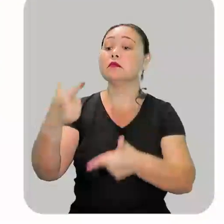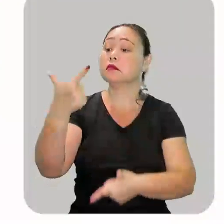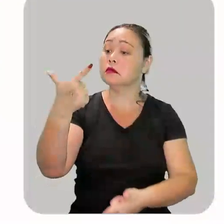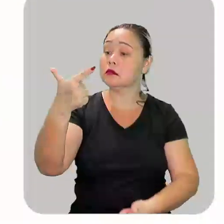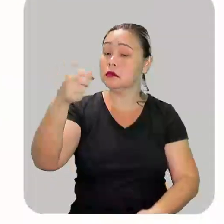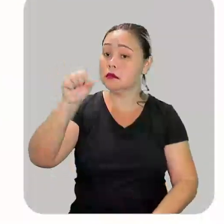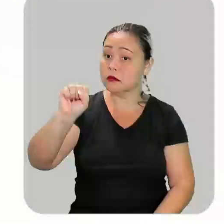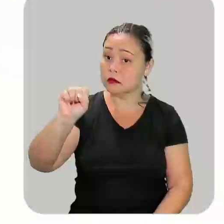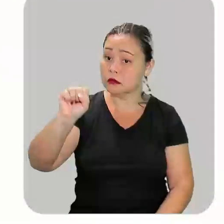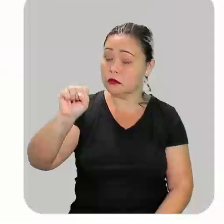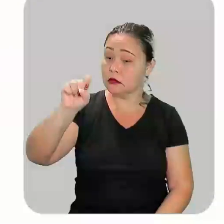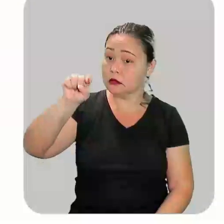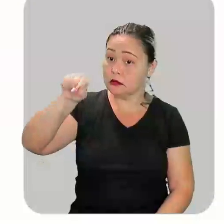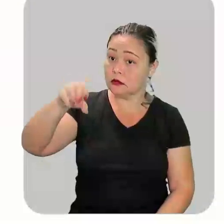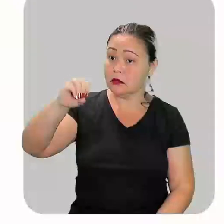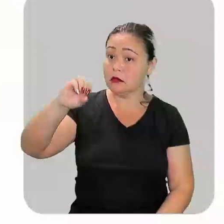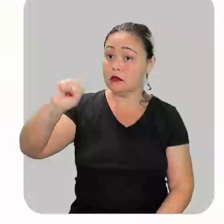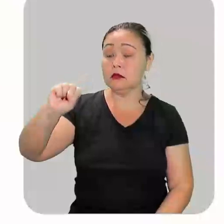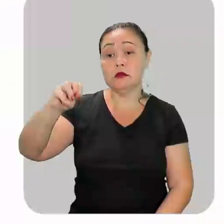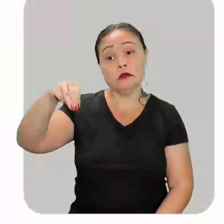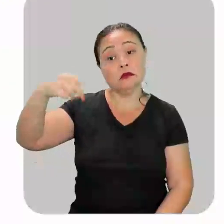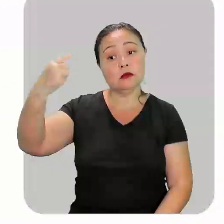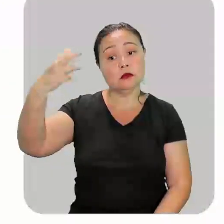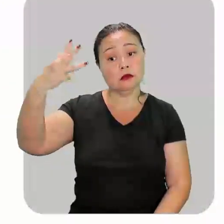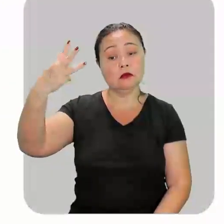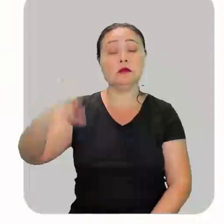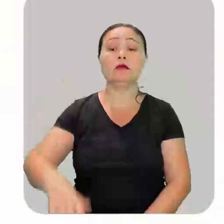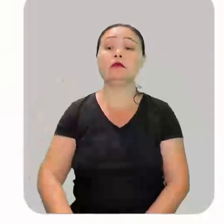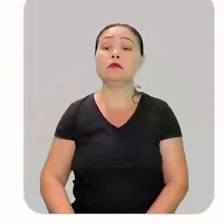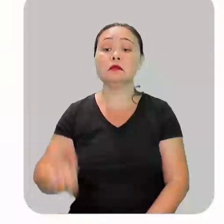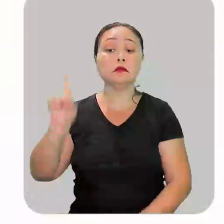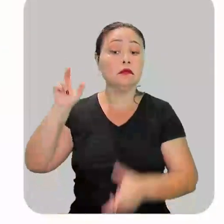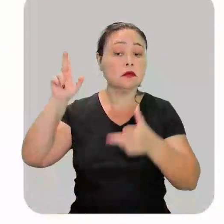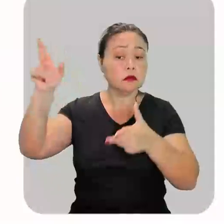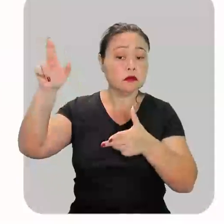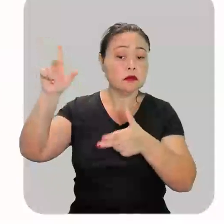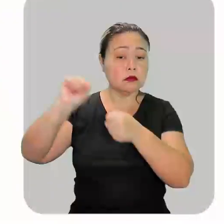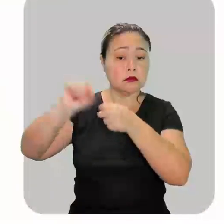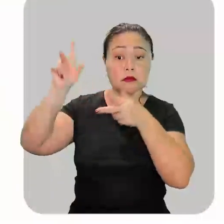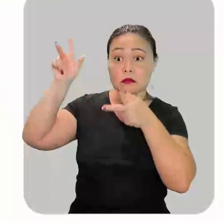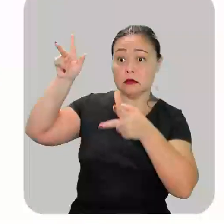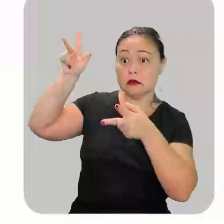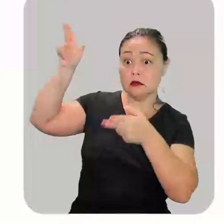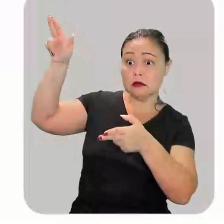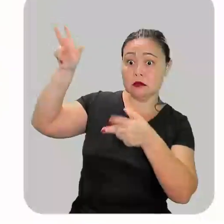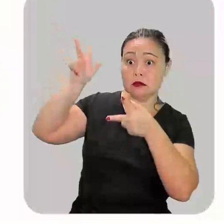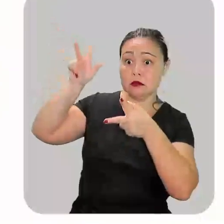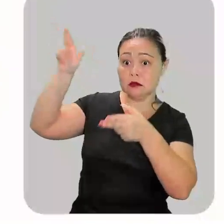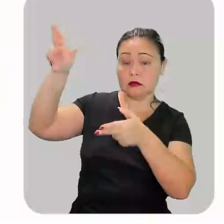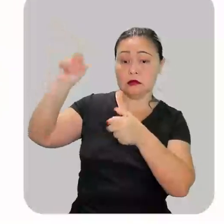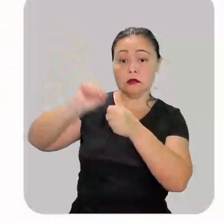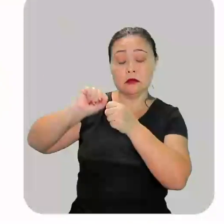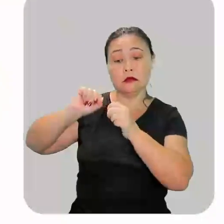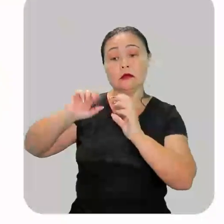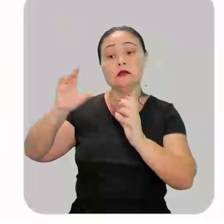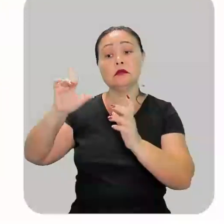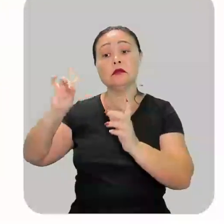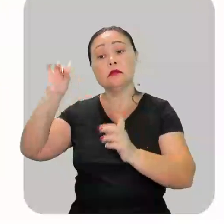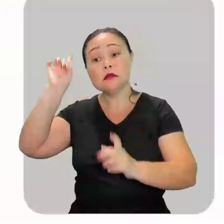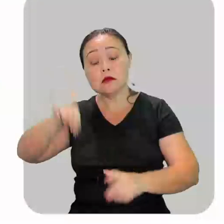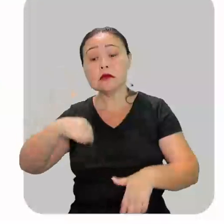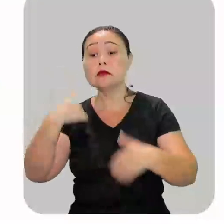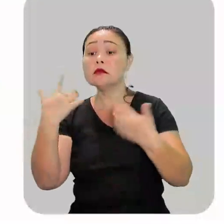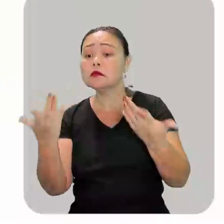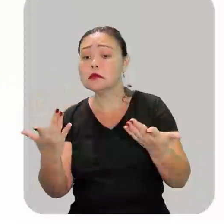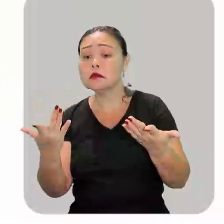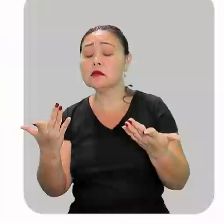28,08 metros cúbicos. Metros Igualzinho cúbicos. o número lá embaixo, né? Só Beleza. muda a escala. Ah,